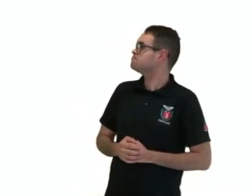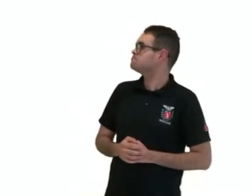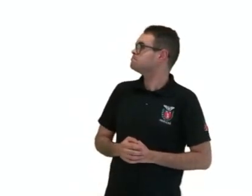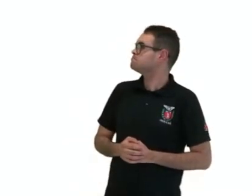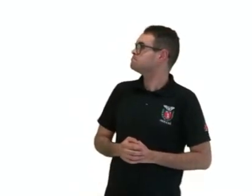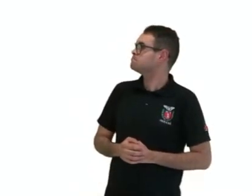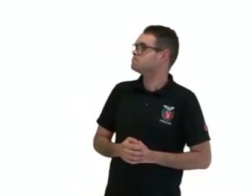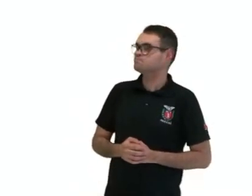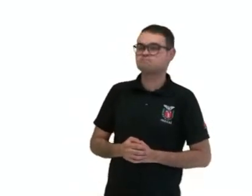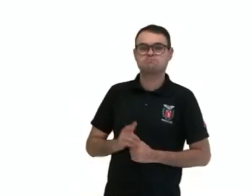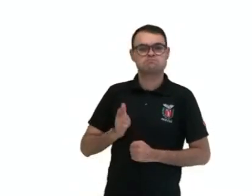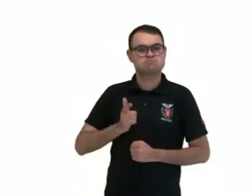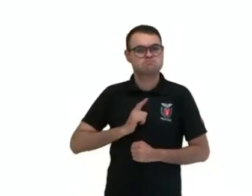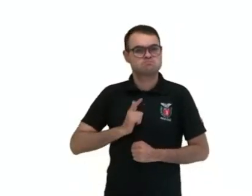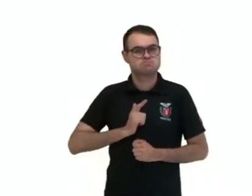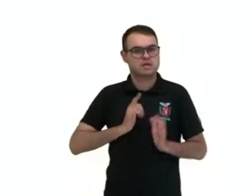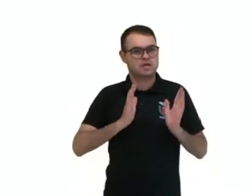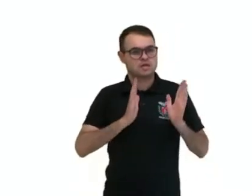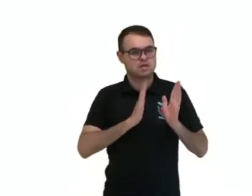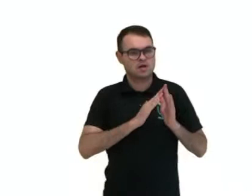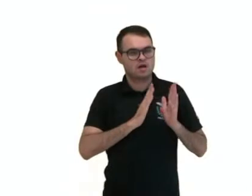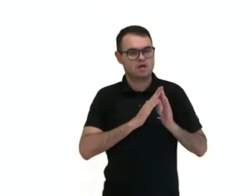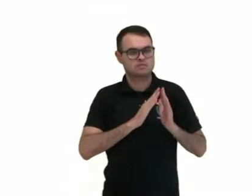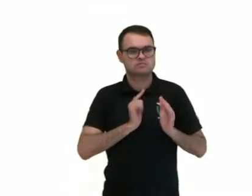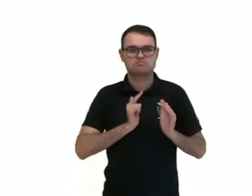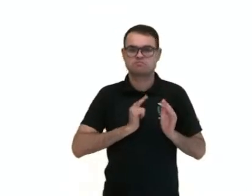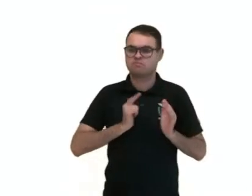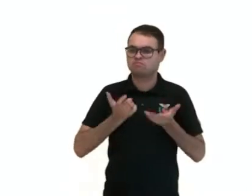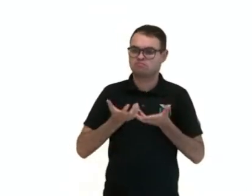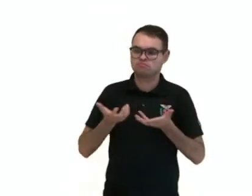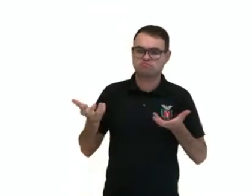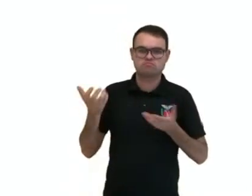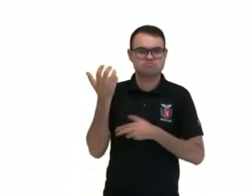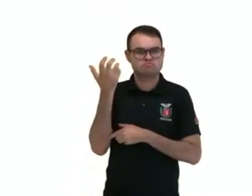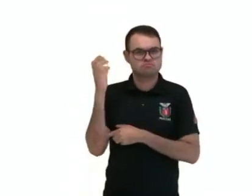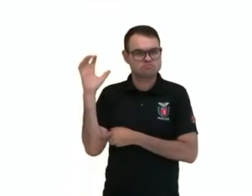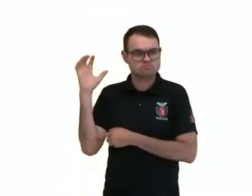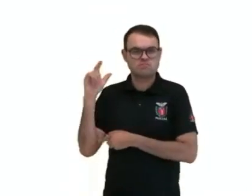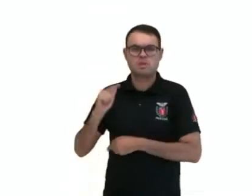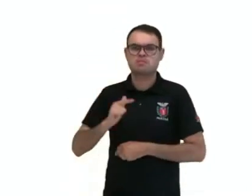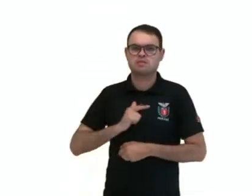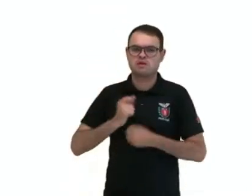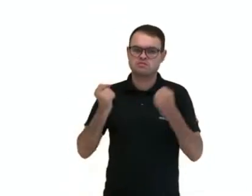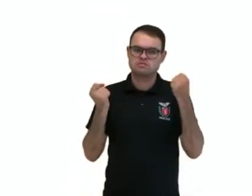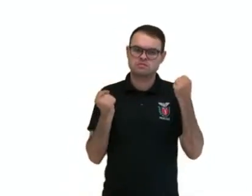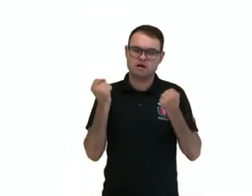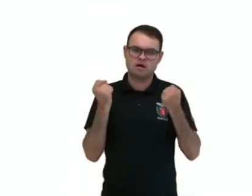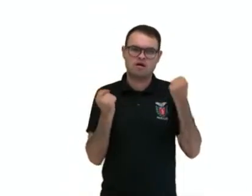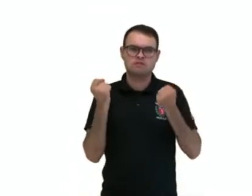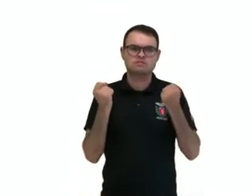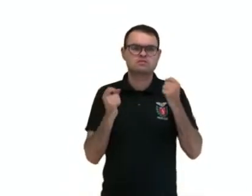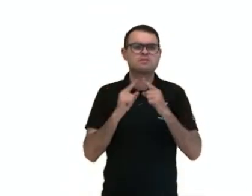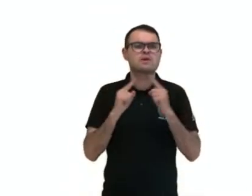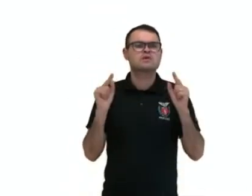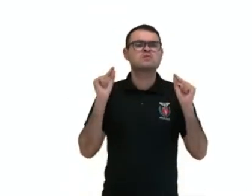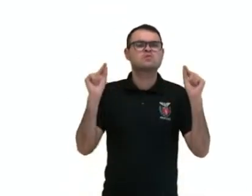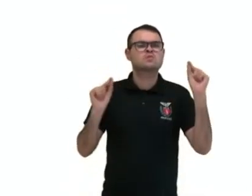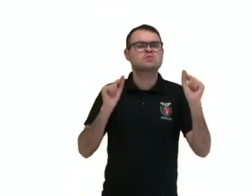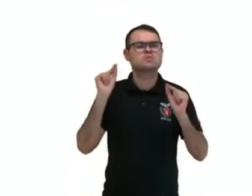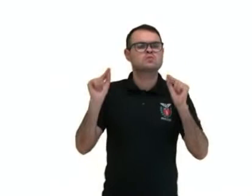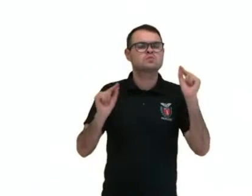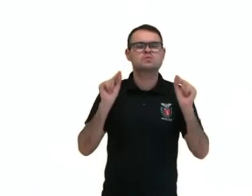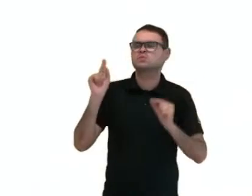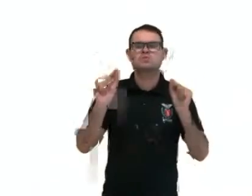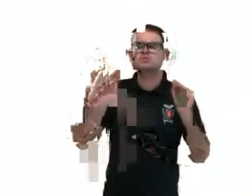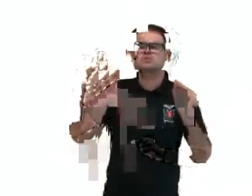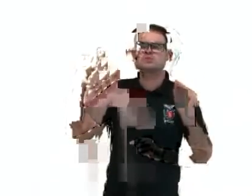Tem casas, tem vegetação, tem carros. Mas o que será